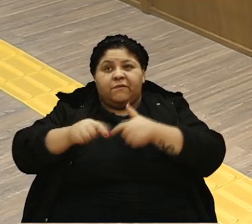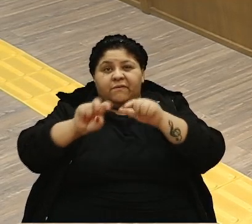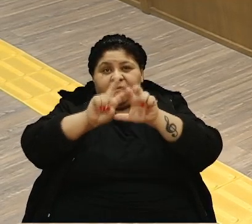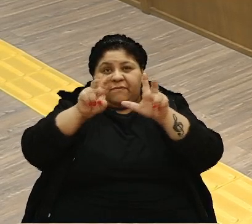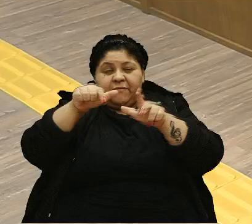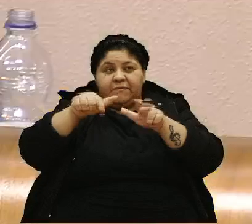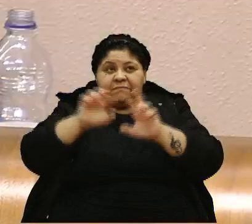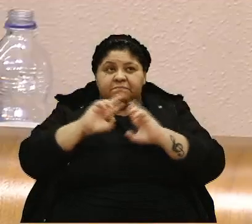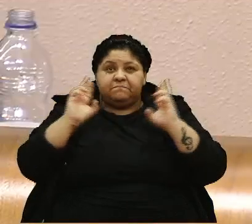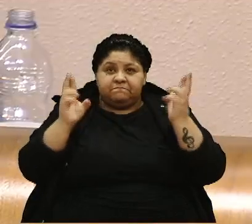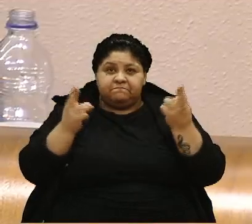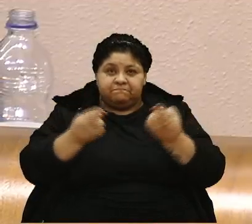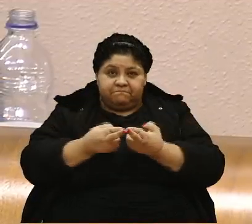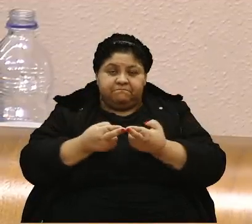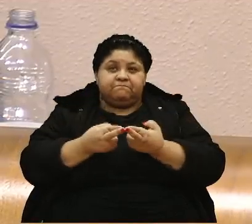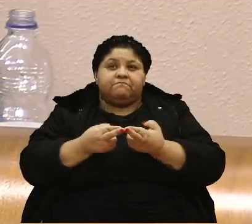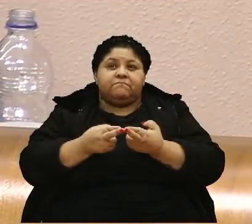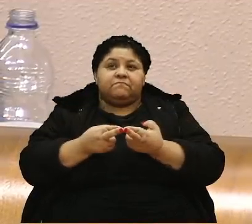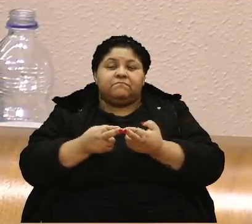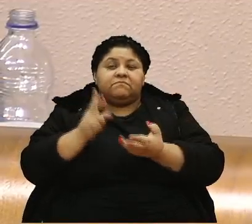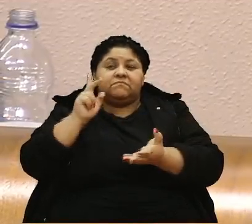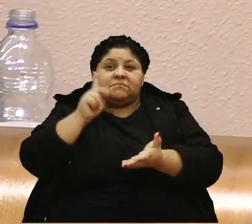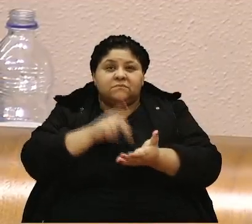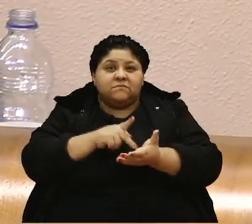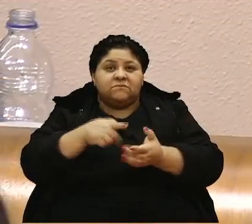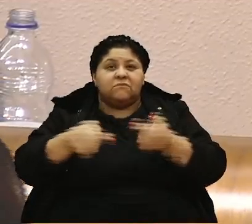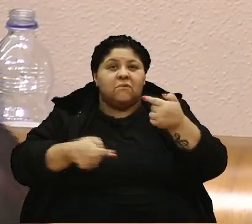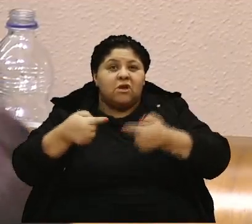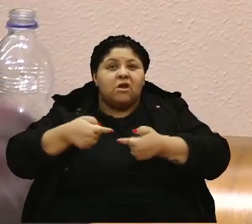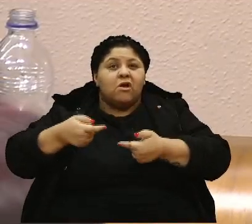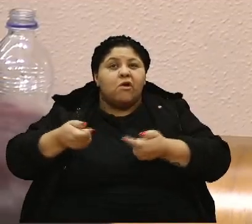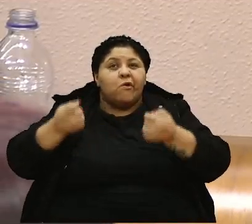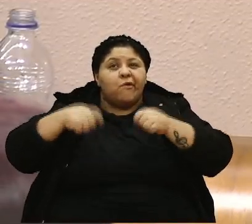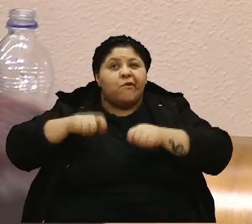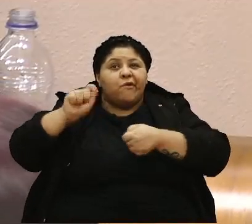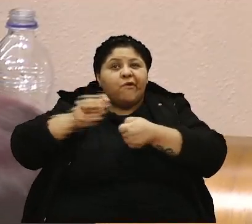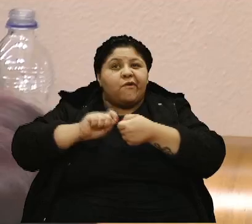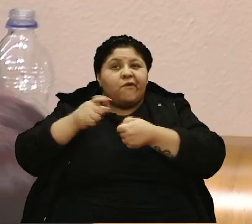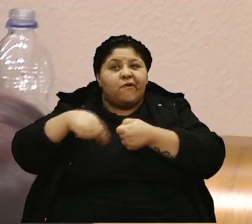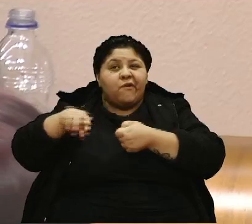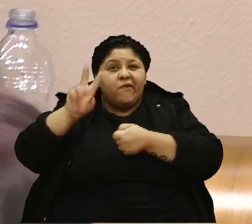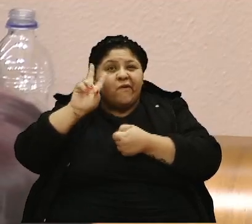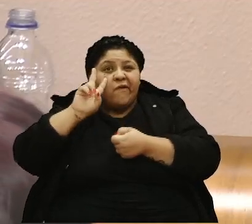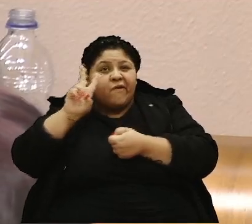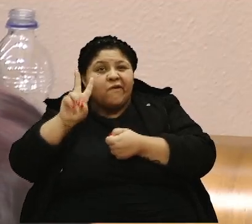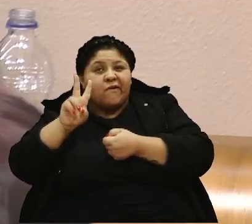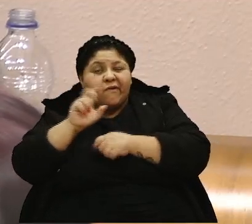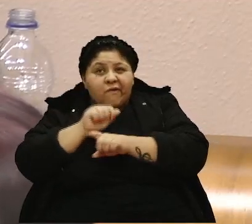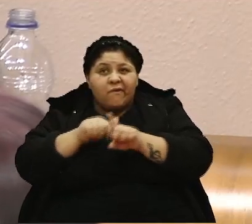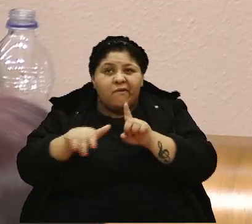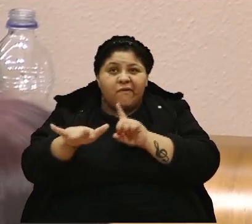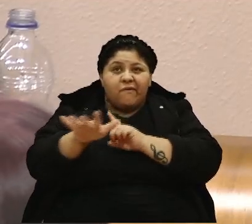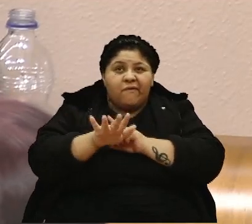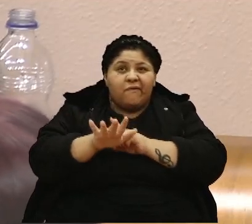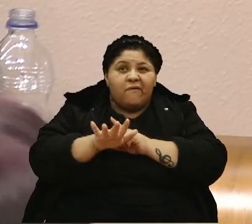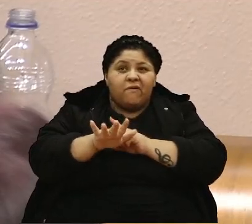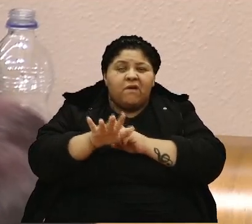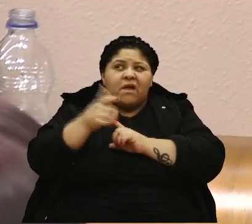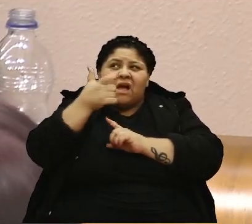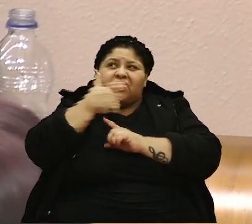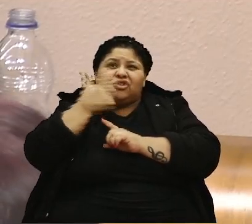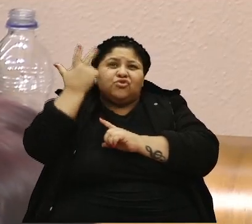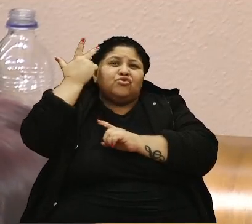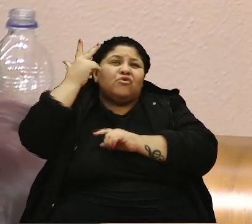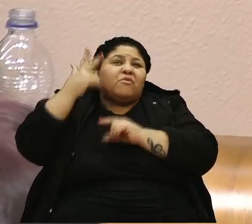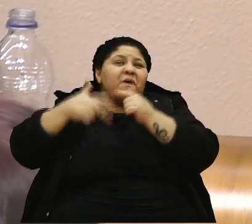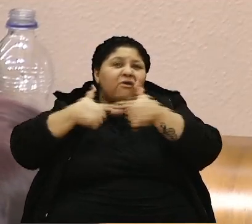essa sessão. De fato, é uma discussão que nós precisamos fazer, porque a gente ainda vê, enquanto sociedade, uma certa naturalização do